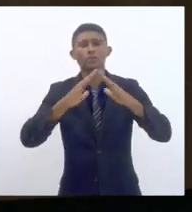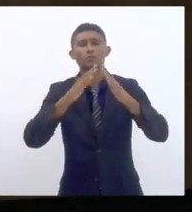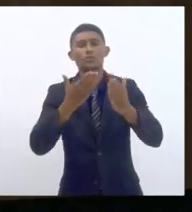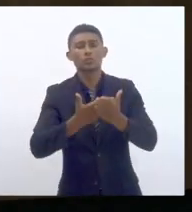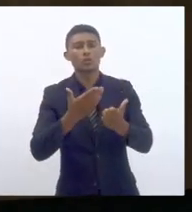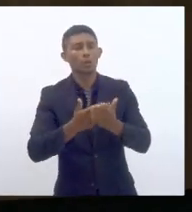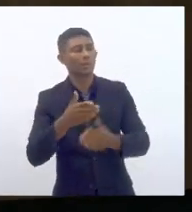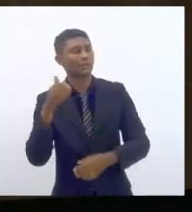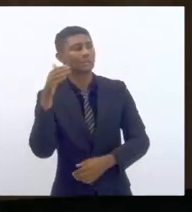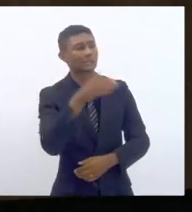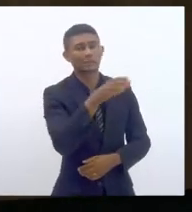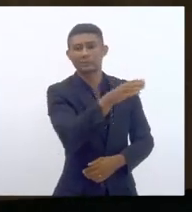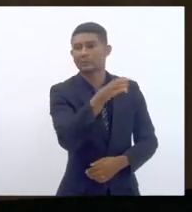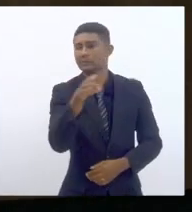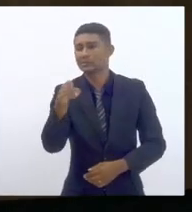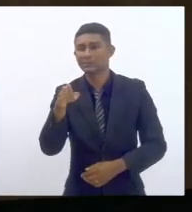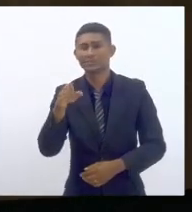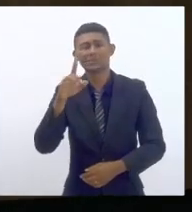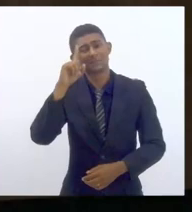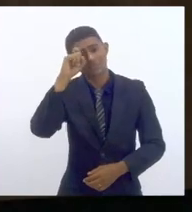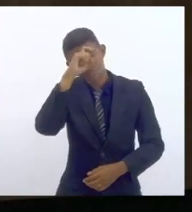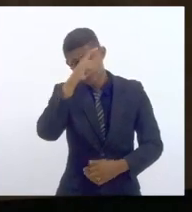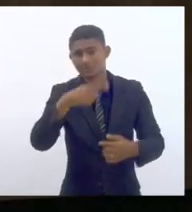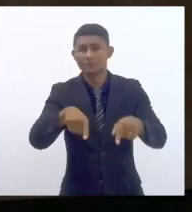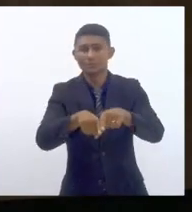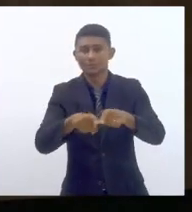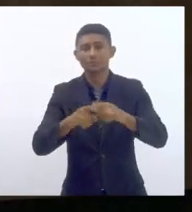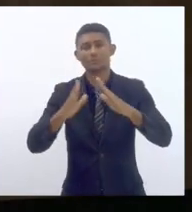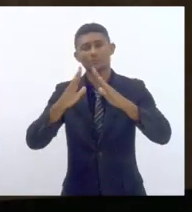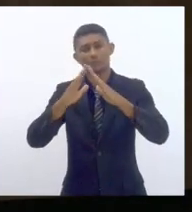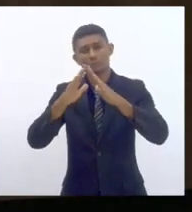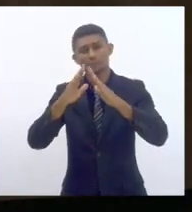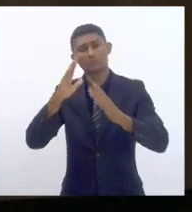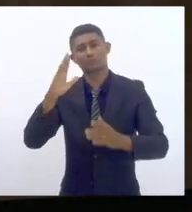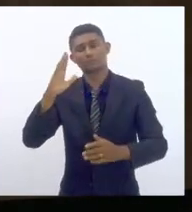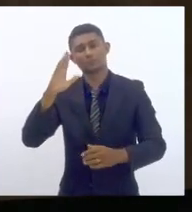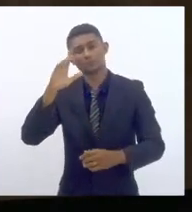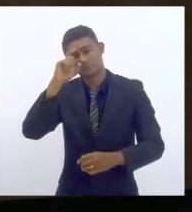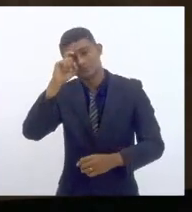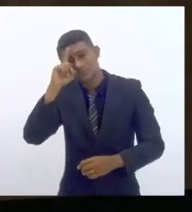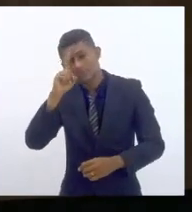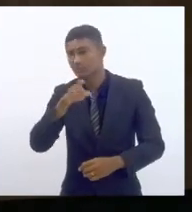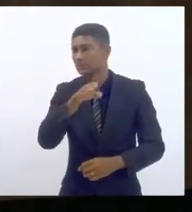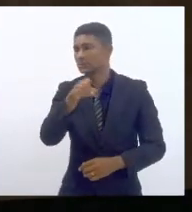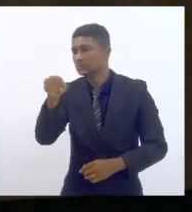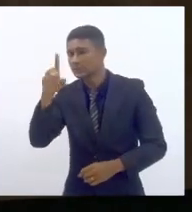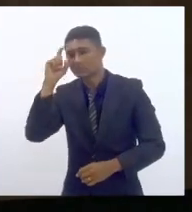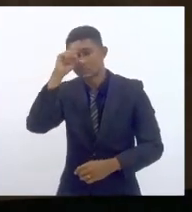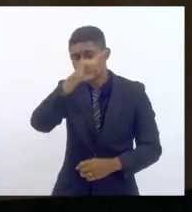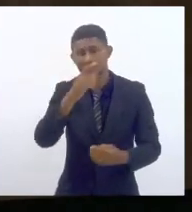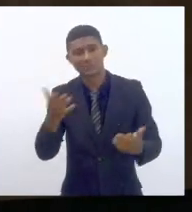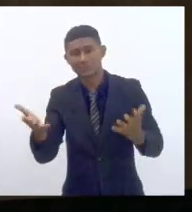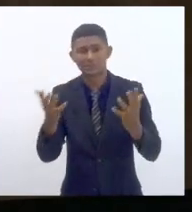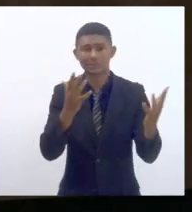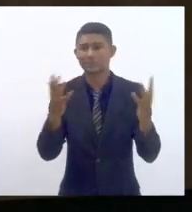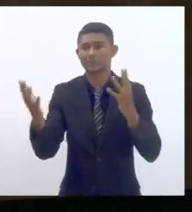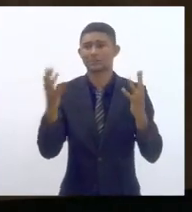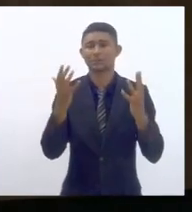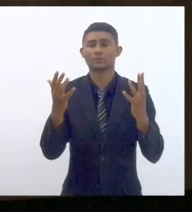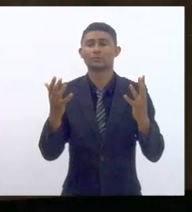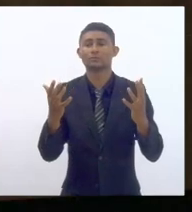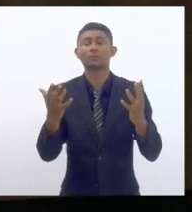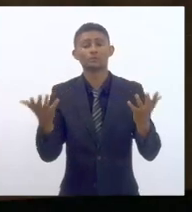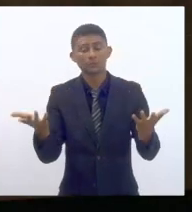escola, até aos postos de saúde, até, senhor presidente, aqueles e aquelas que encontram todo um sistema